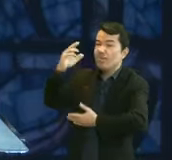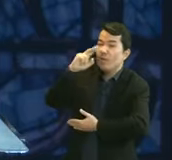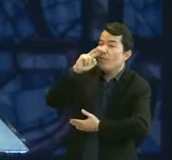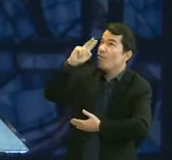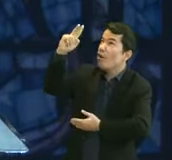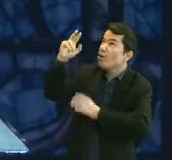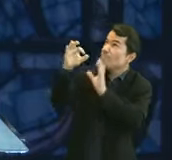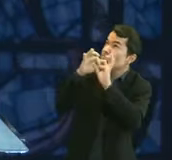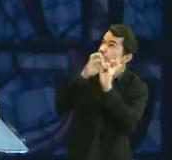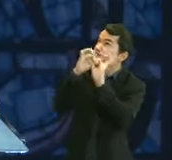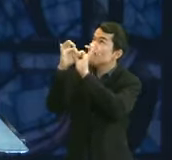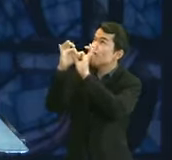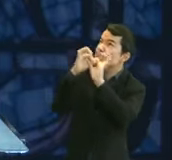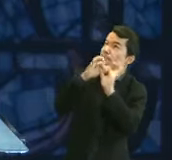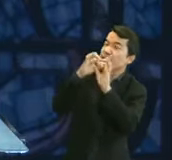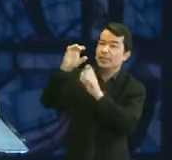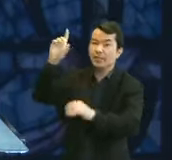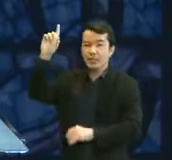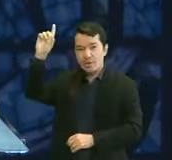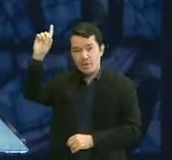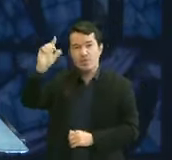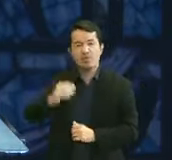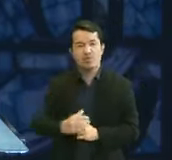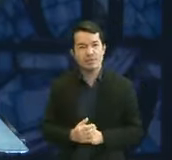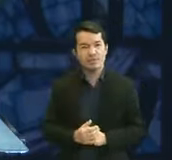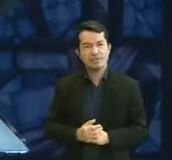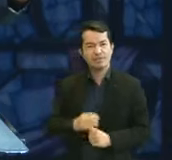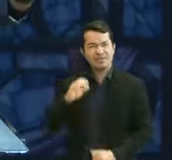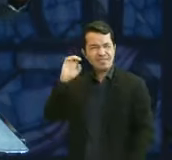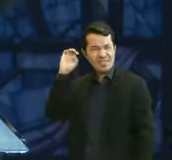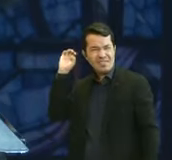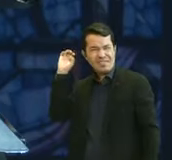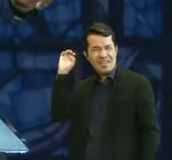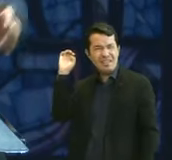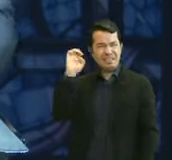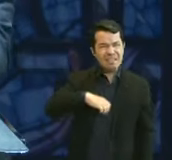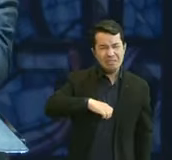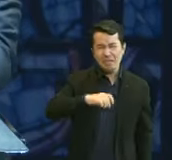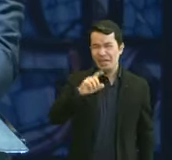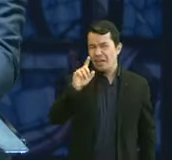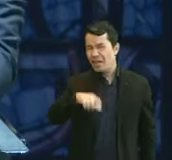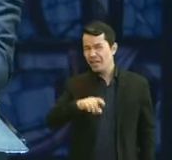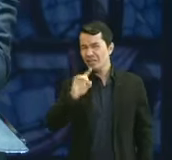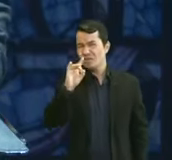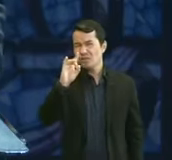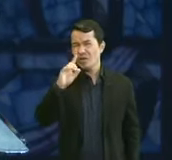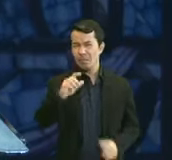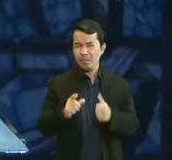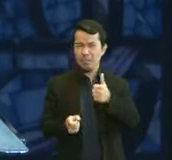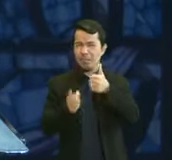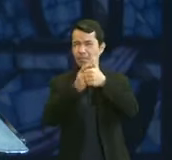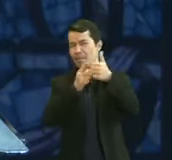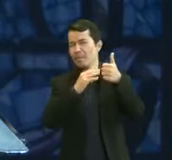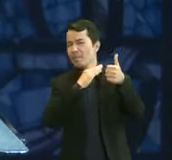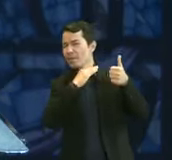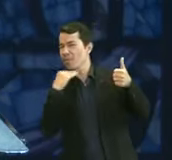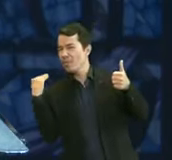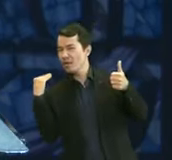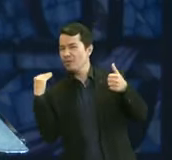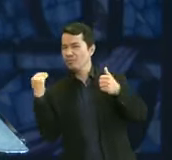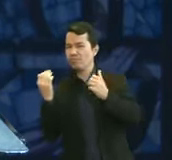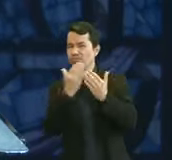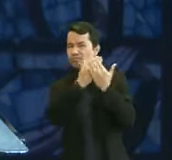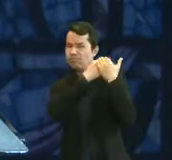Ele. Estevão não foi apenas o primeiro mártir da igreja, mas ele também foi